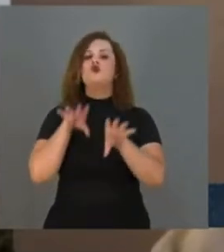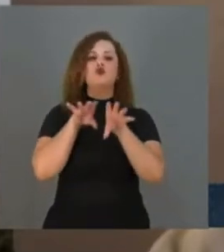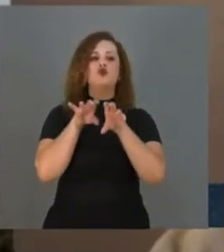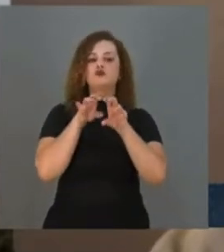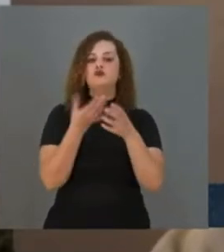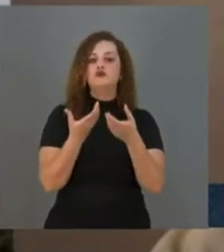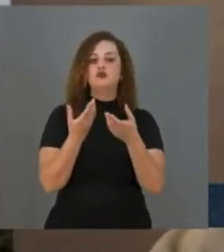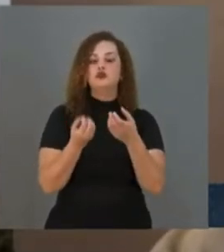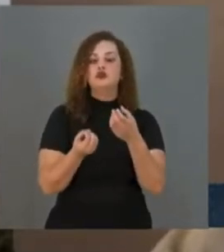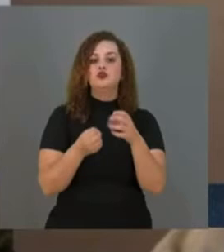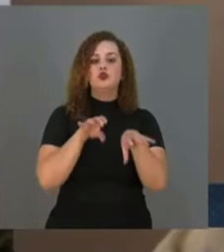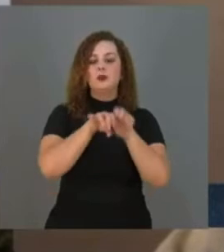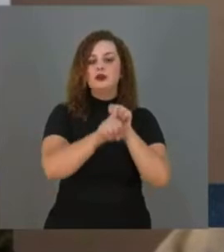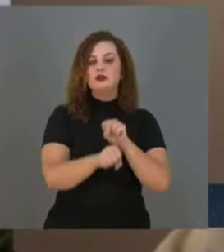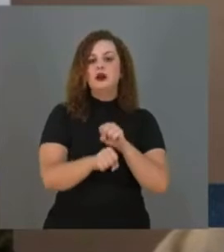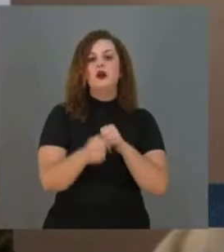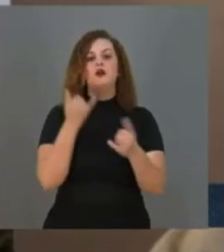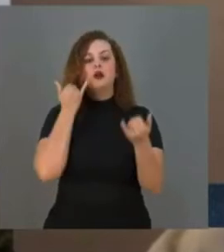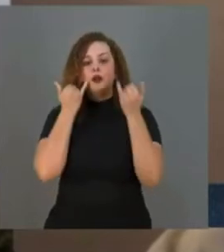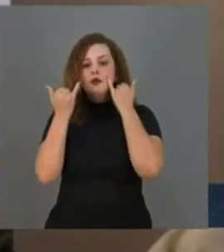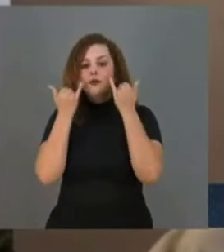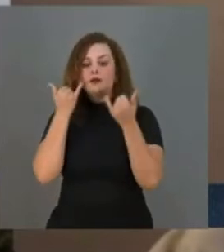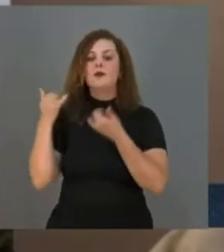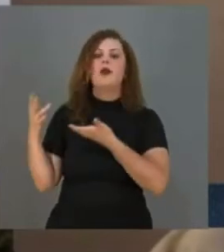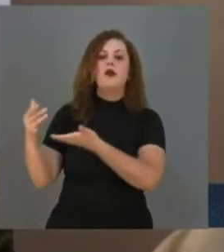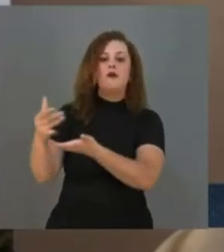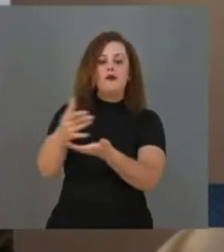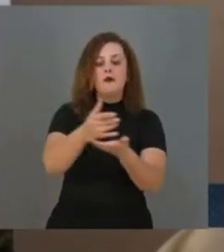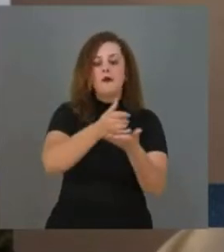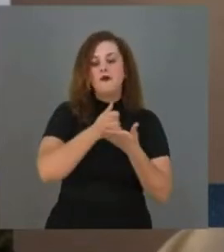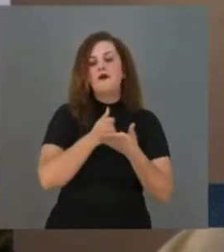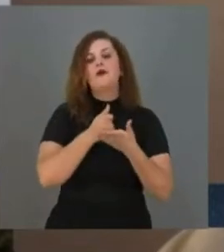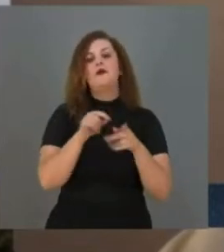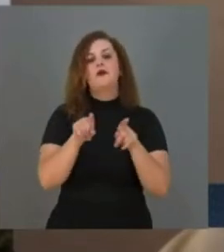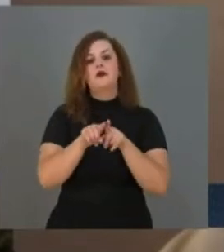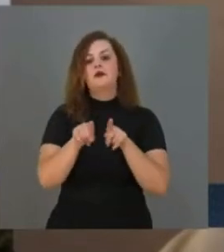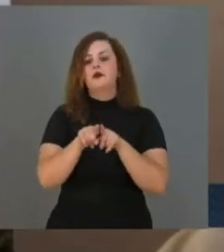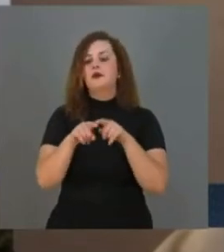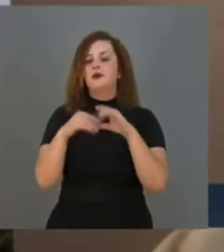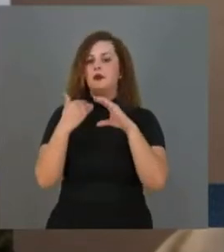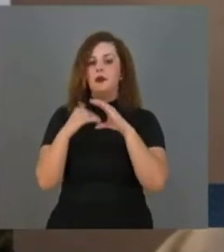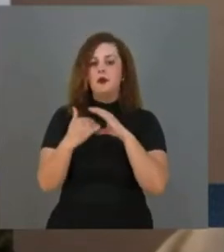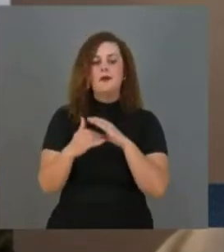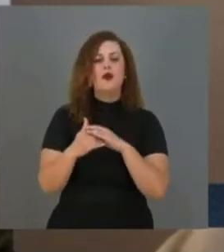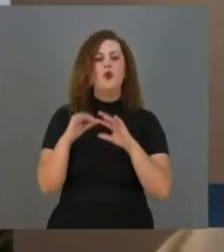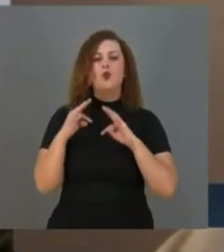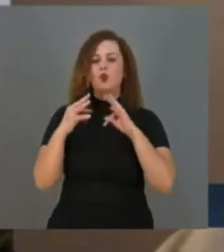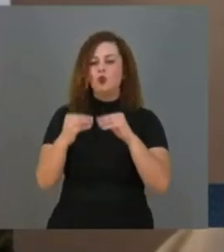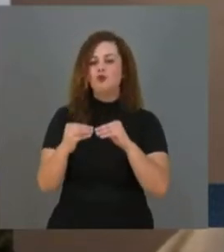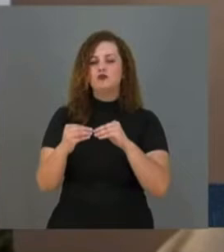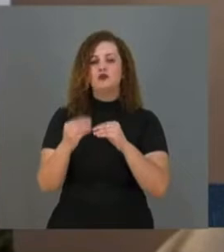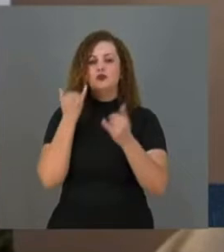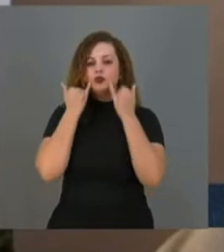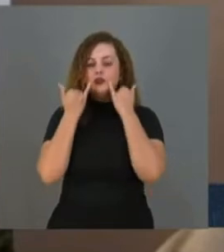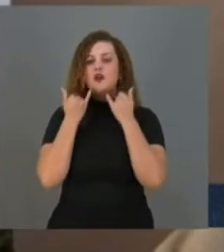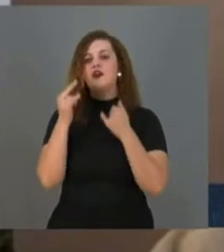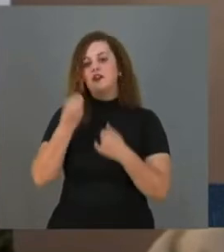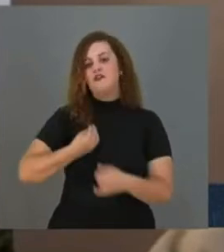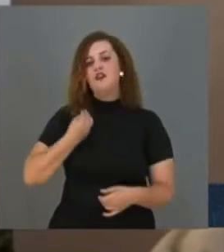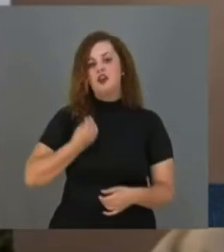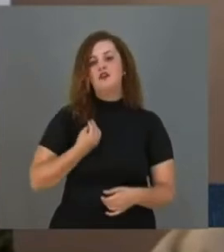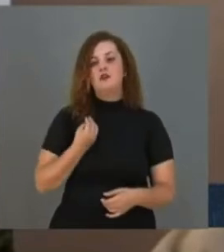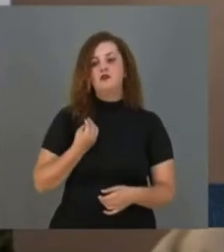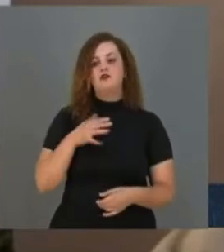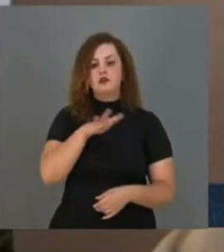e-mails, armazenamento de interações e documentos para empresas estrangeiras, que vivem do tratamento de dados.